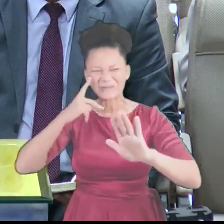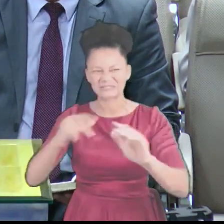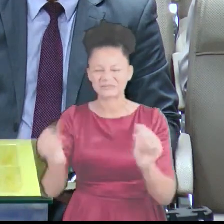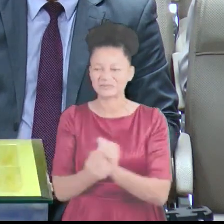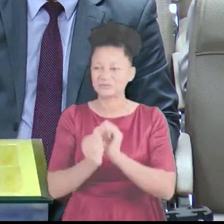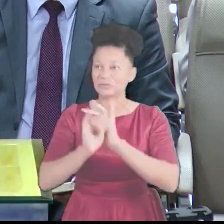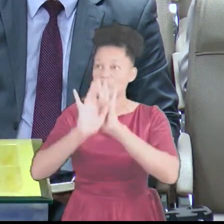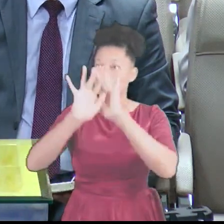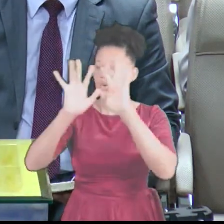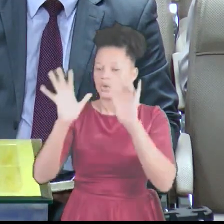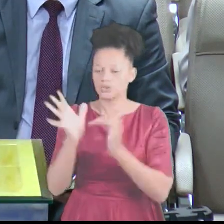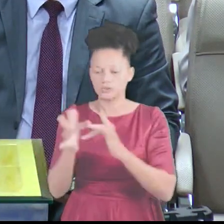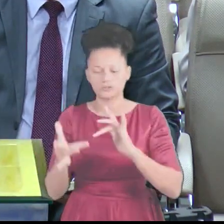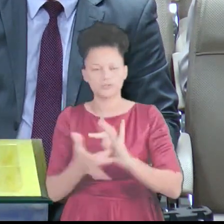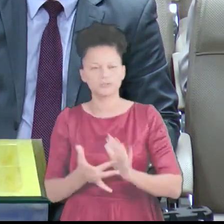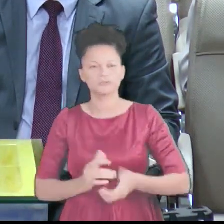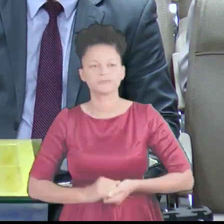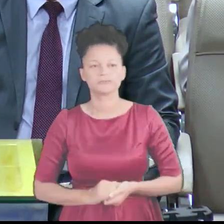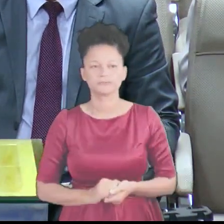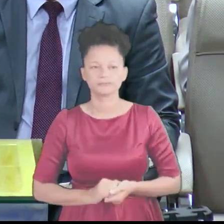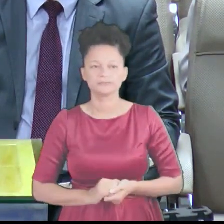Glória a Jesus.